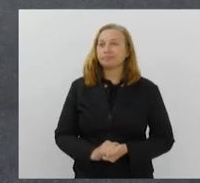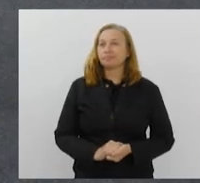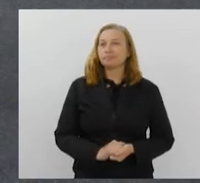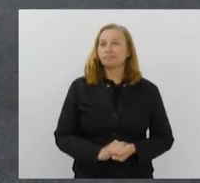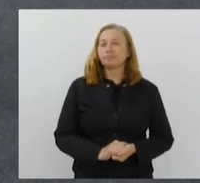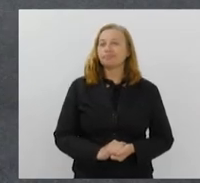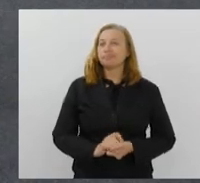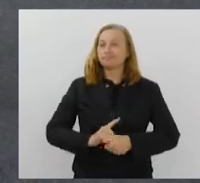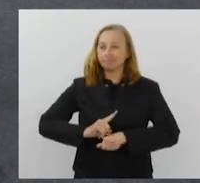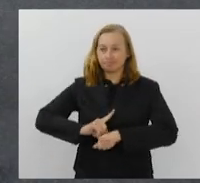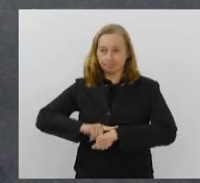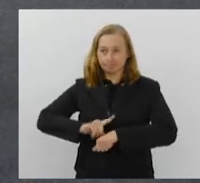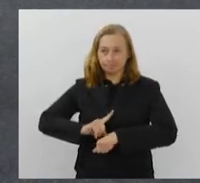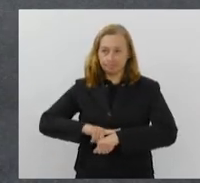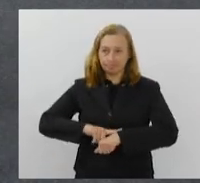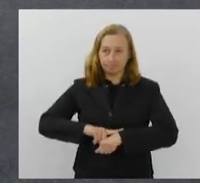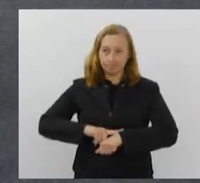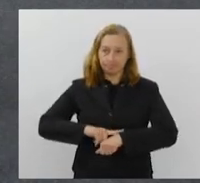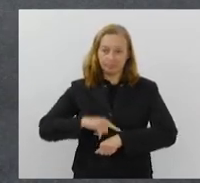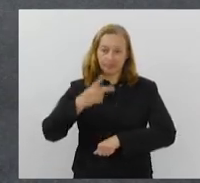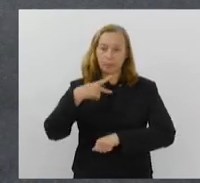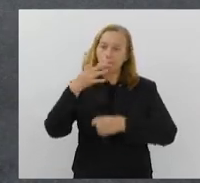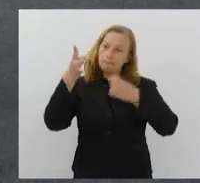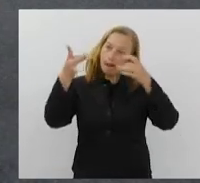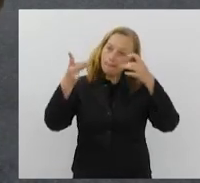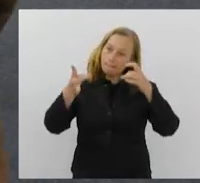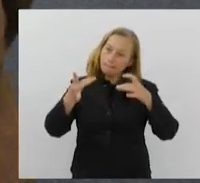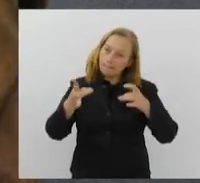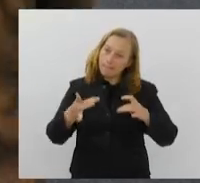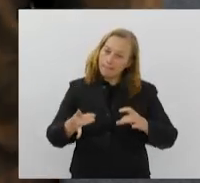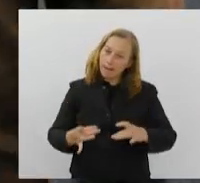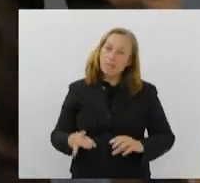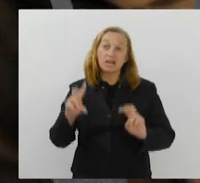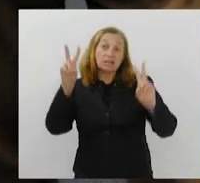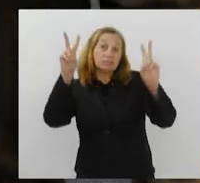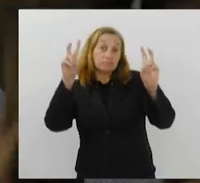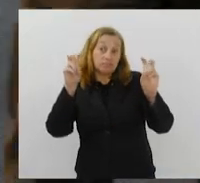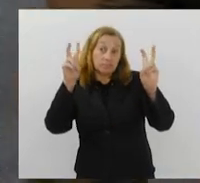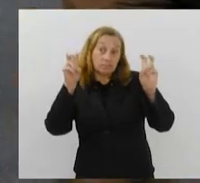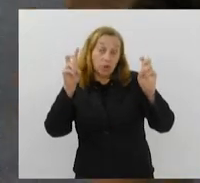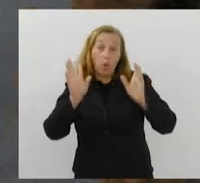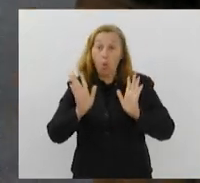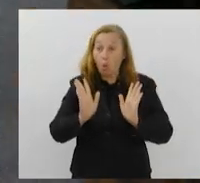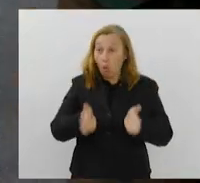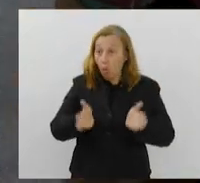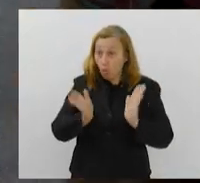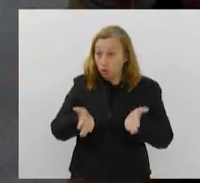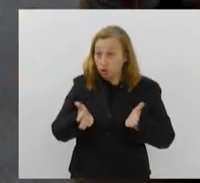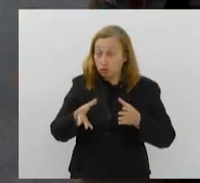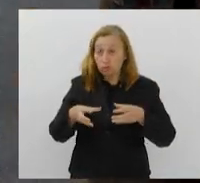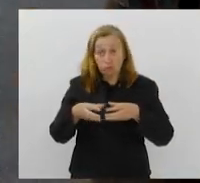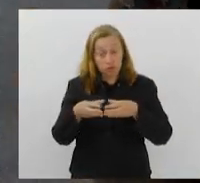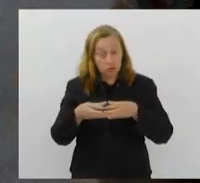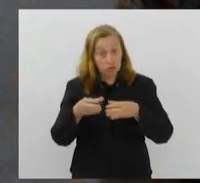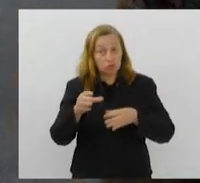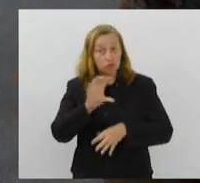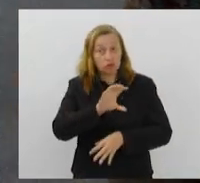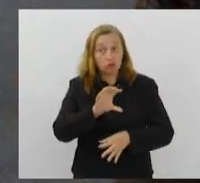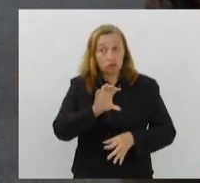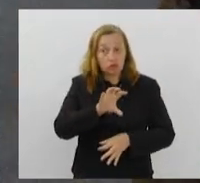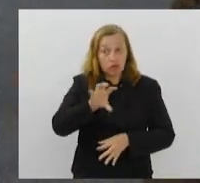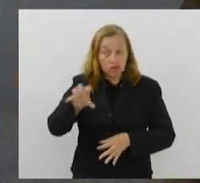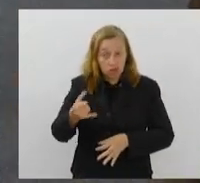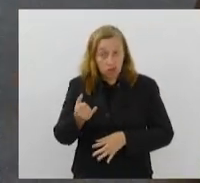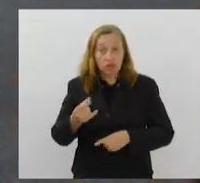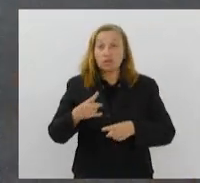o momento de expor detalhadamente essa questão hoje na Comissão de Constituição e Justiça.